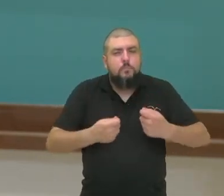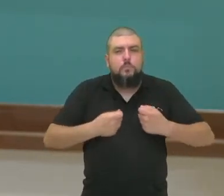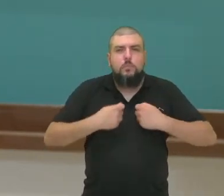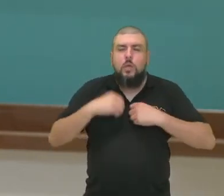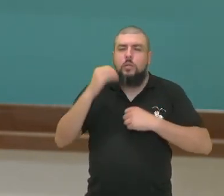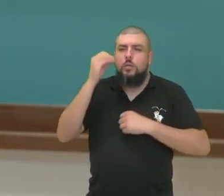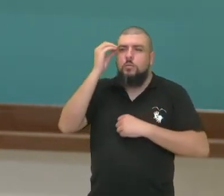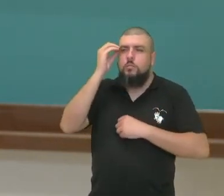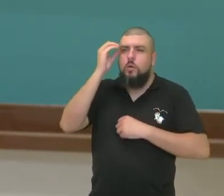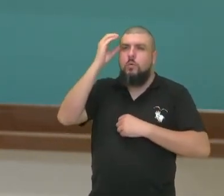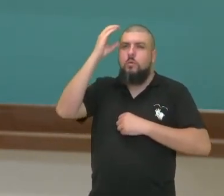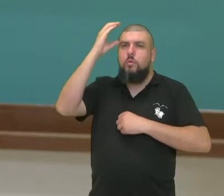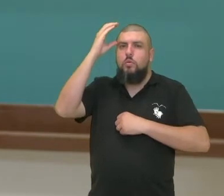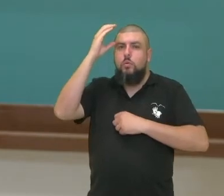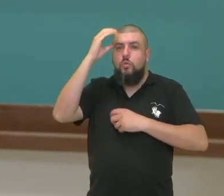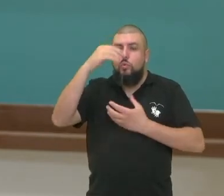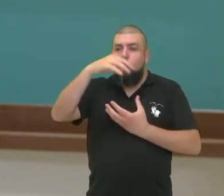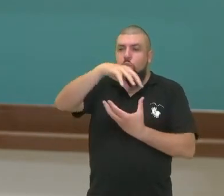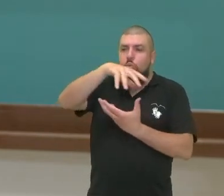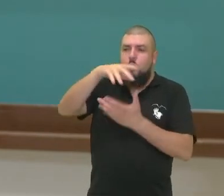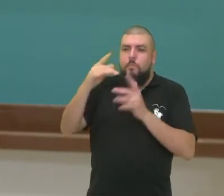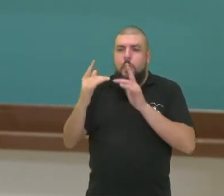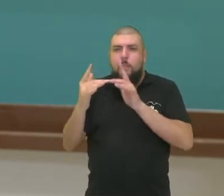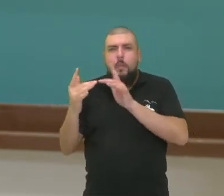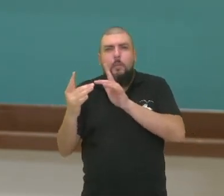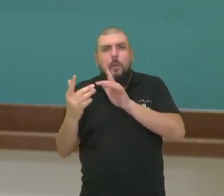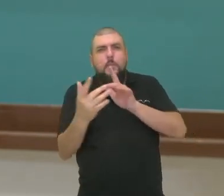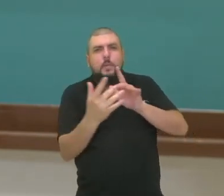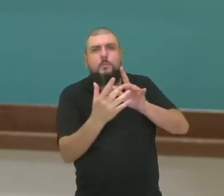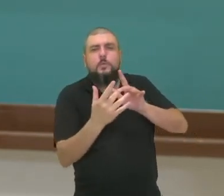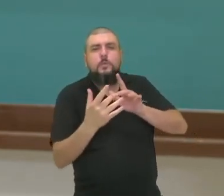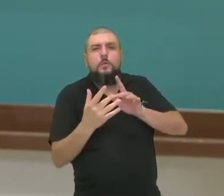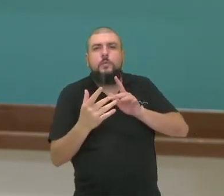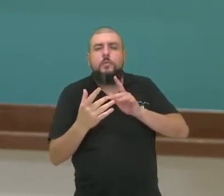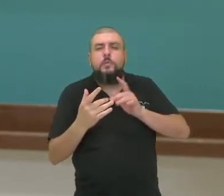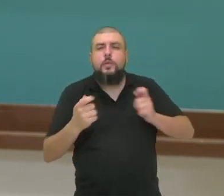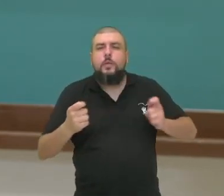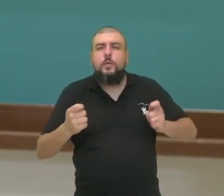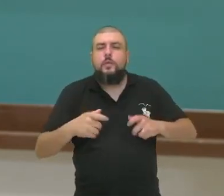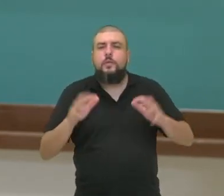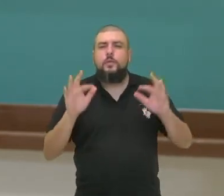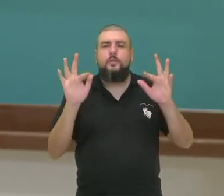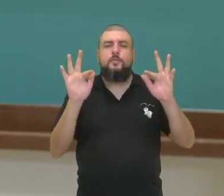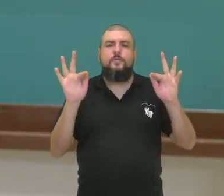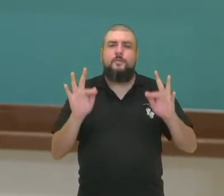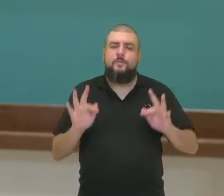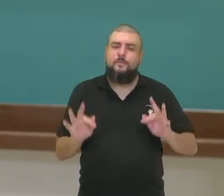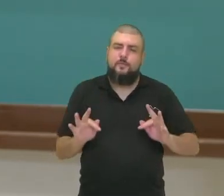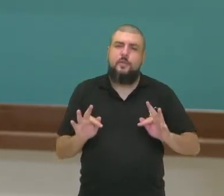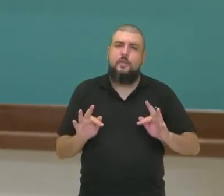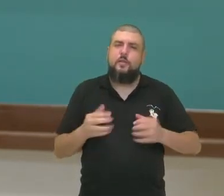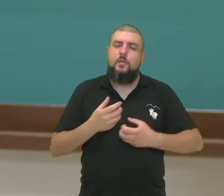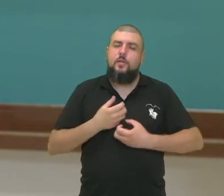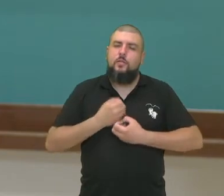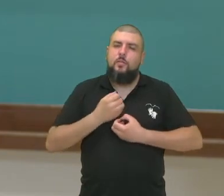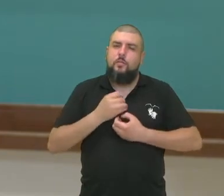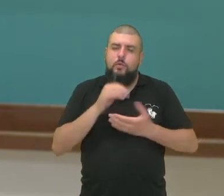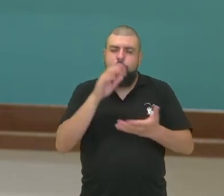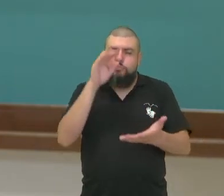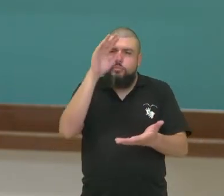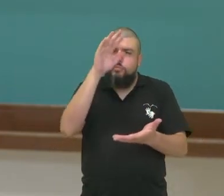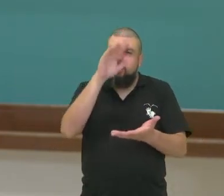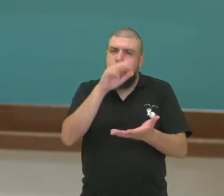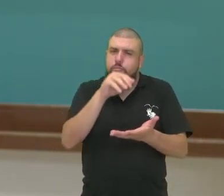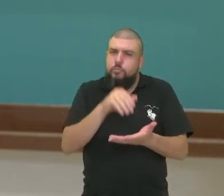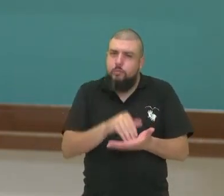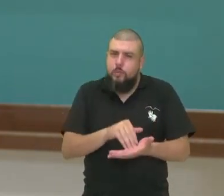mundo, então ele sabe a verdade e é feliz. É assim que termina esse trechinho do poema, que é muito